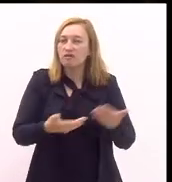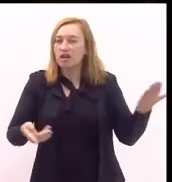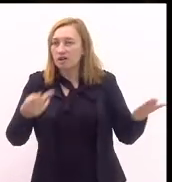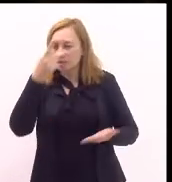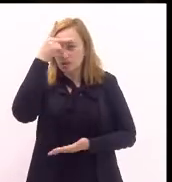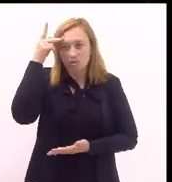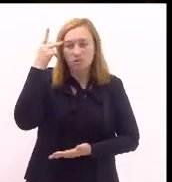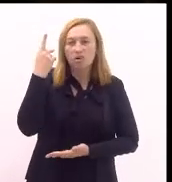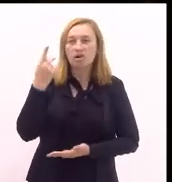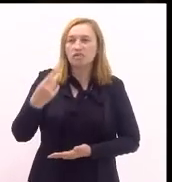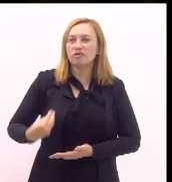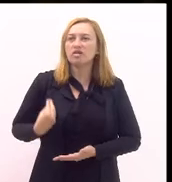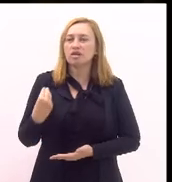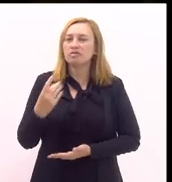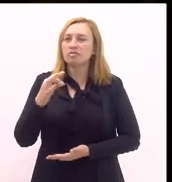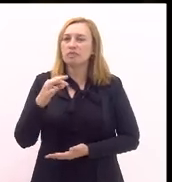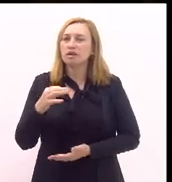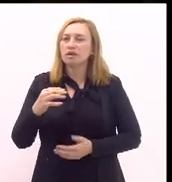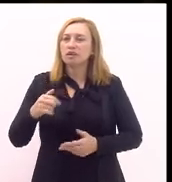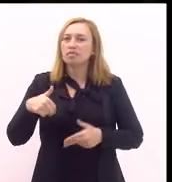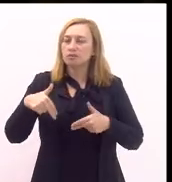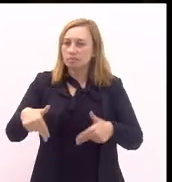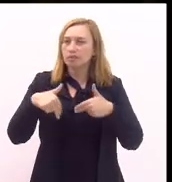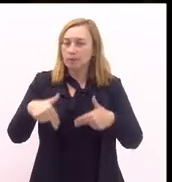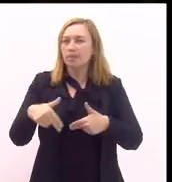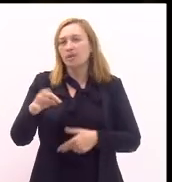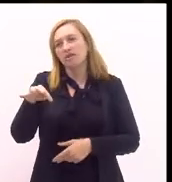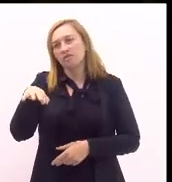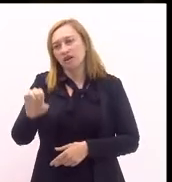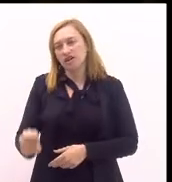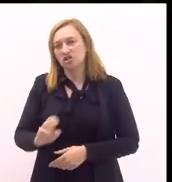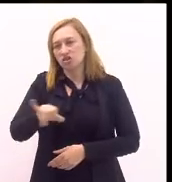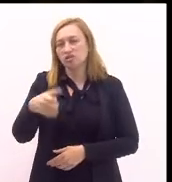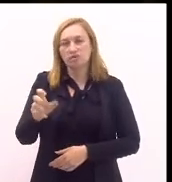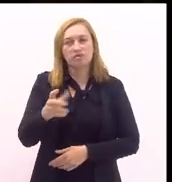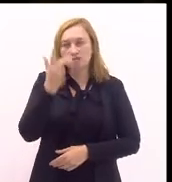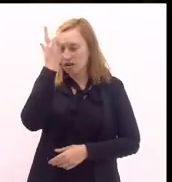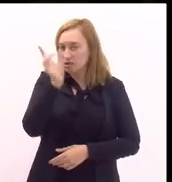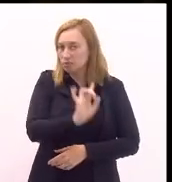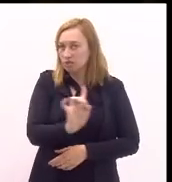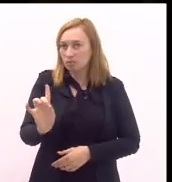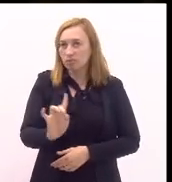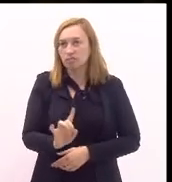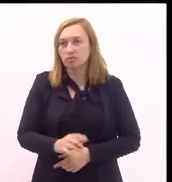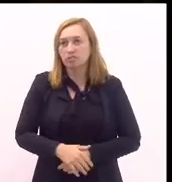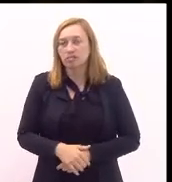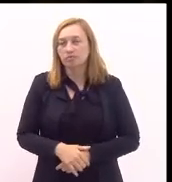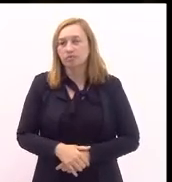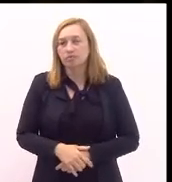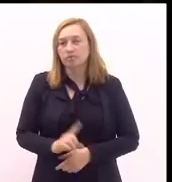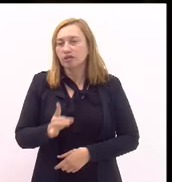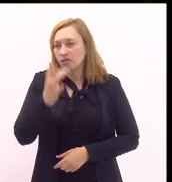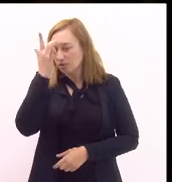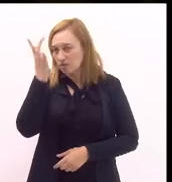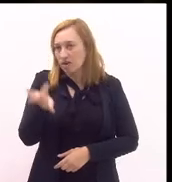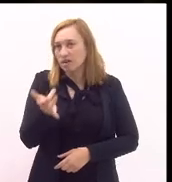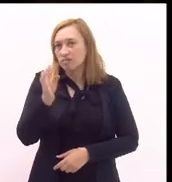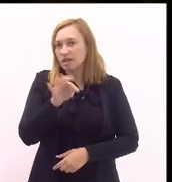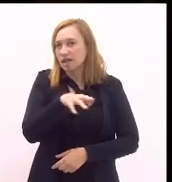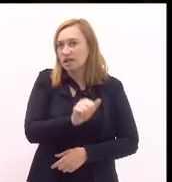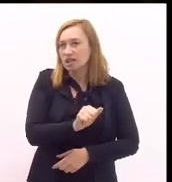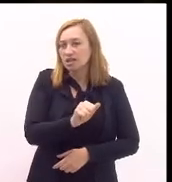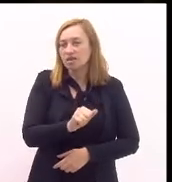perderam a vida inclusive militantes da faced perderam a vida também não foi fácil e não foi fácil para